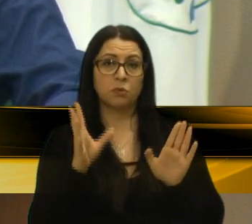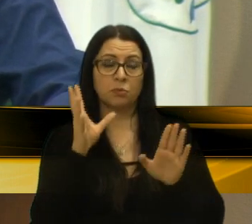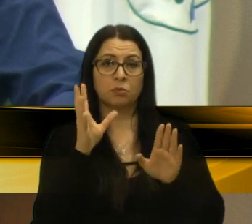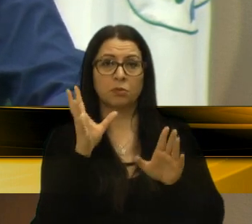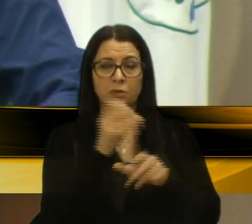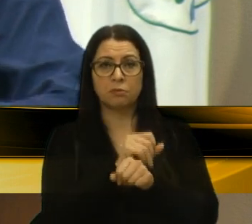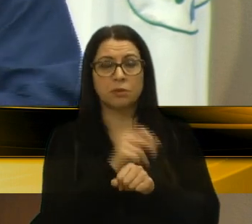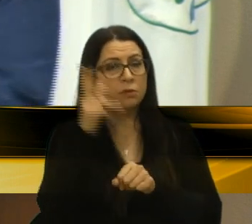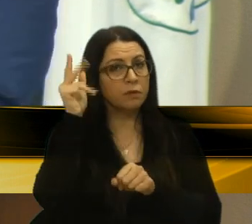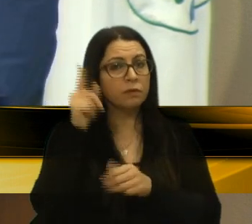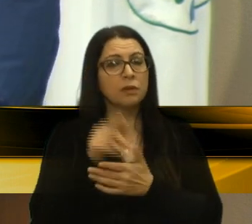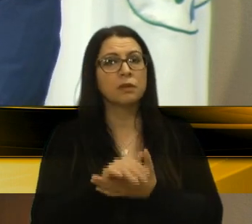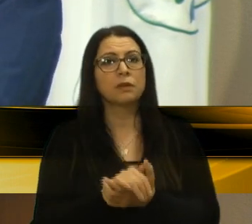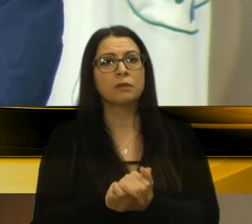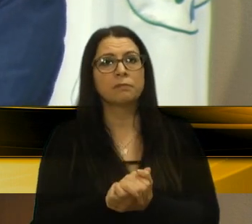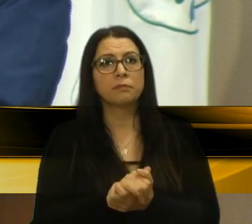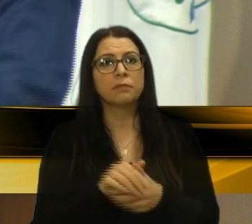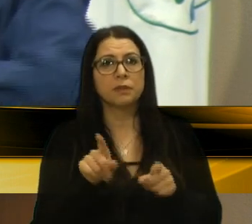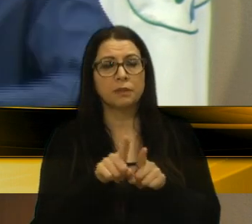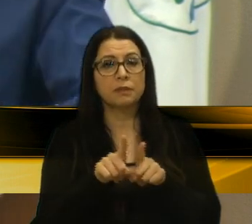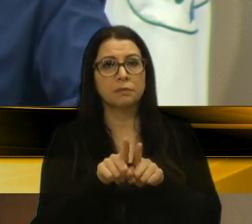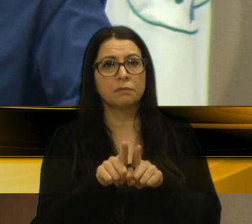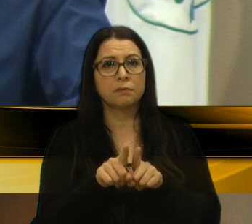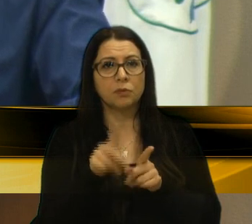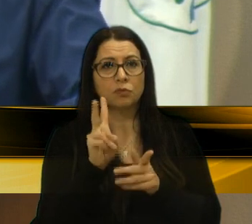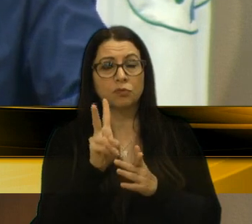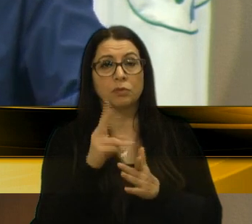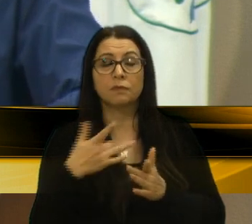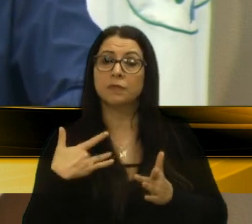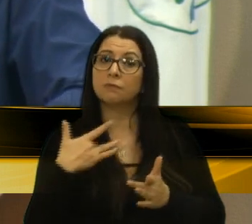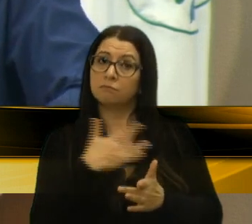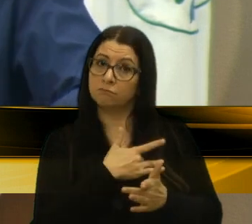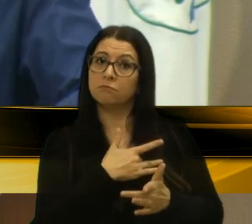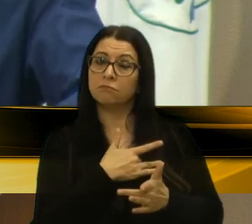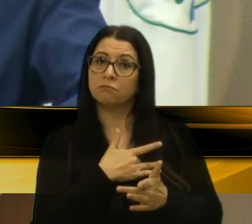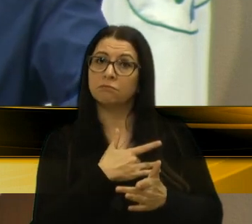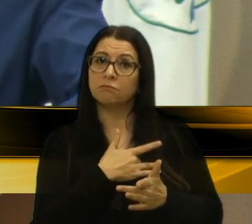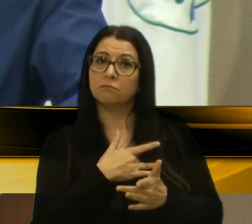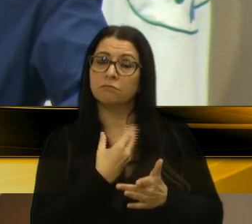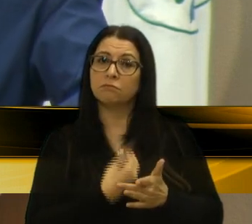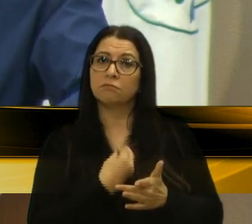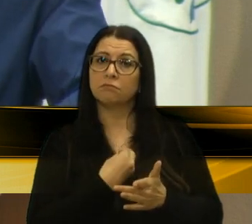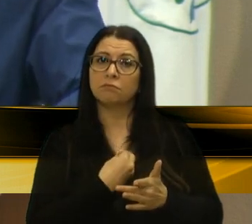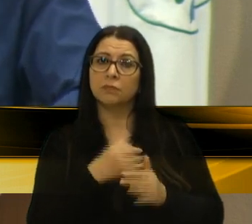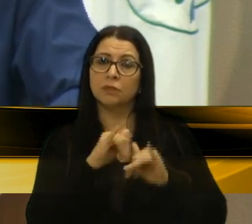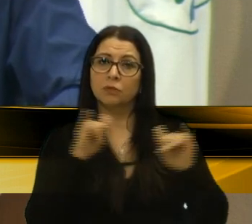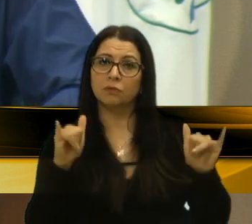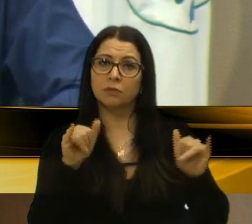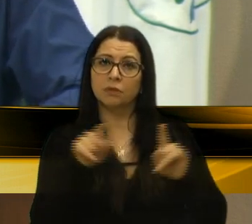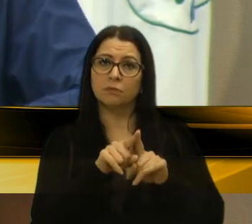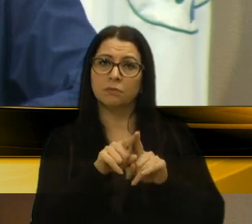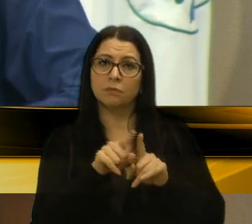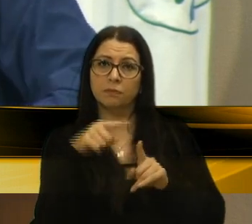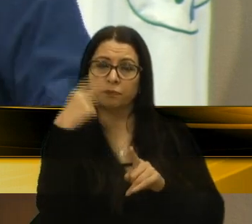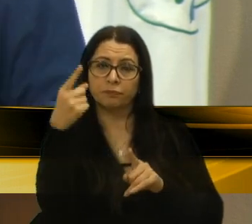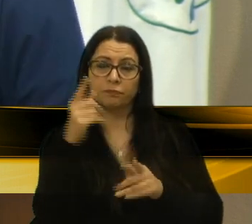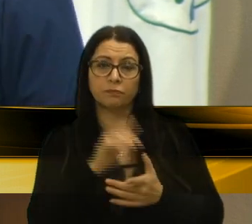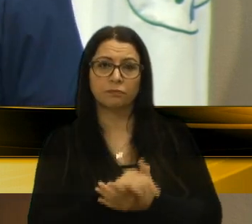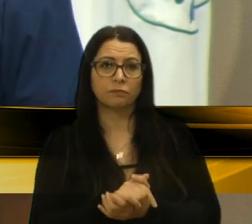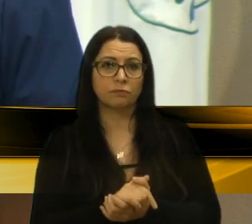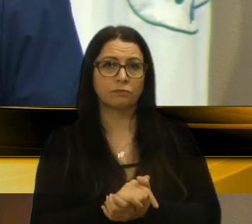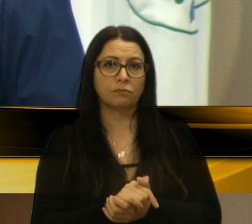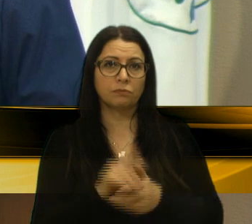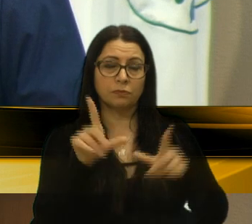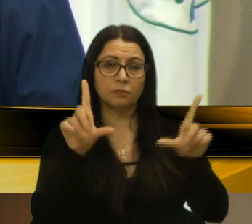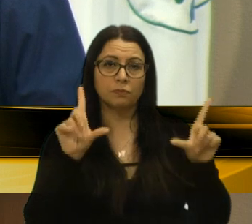dele, a égua, também seguia saudável e viva. Nós temos a notícia aqui, também pode ir passando no